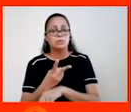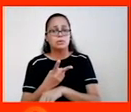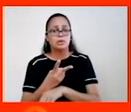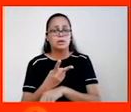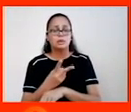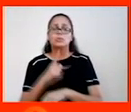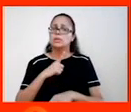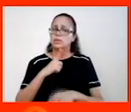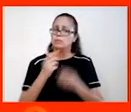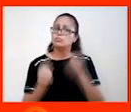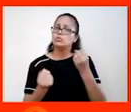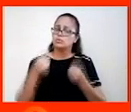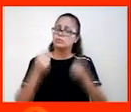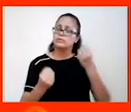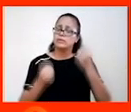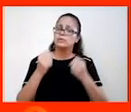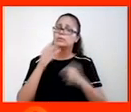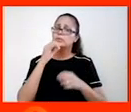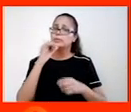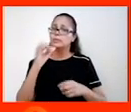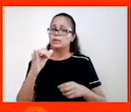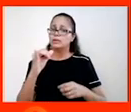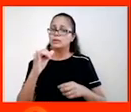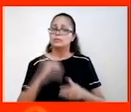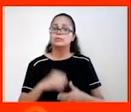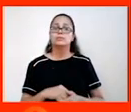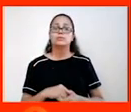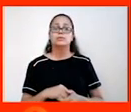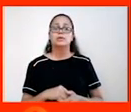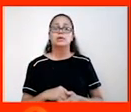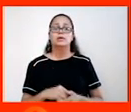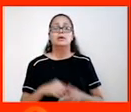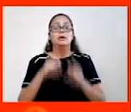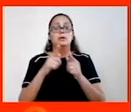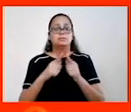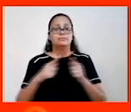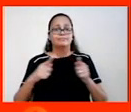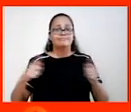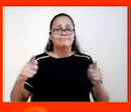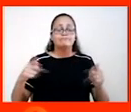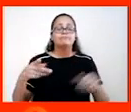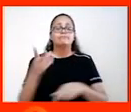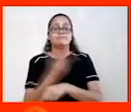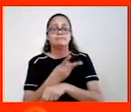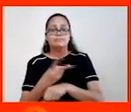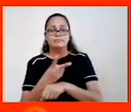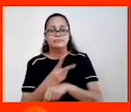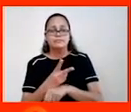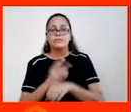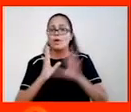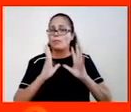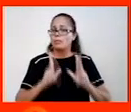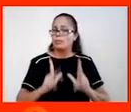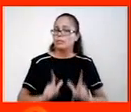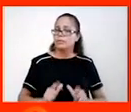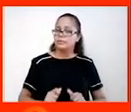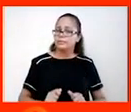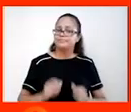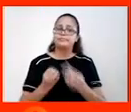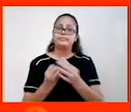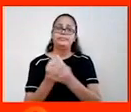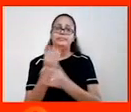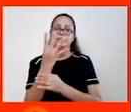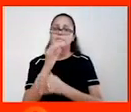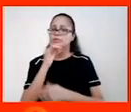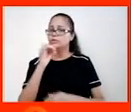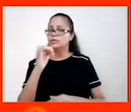elétricos, né? Então houve uma intensificação da busca por mais limpas e renováveis fontes de